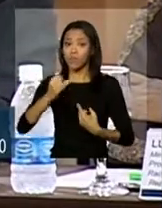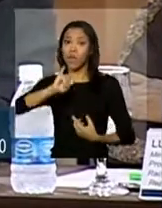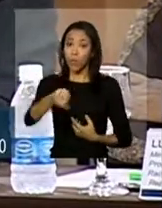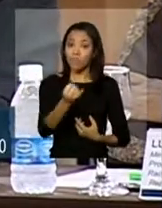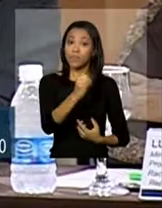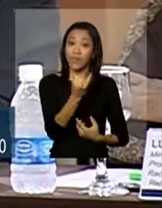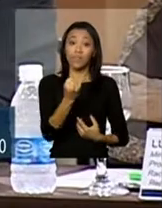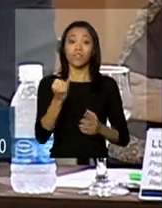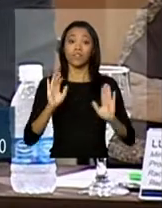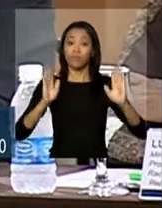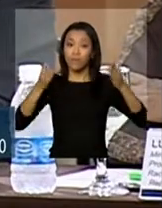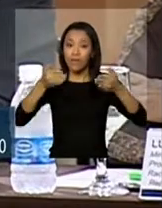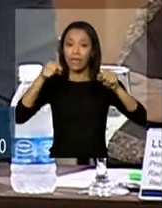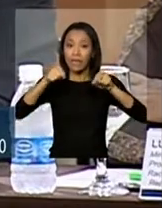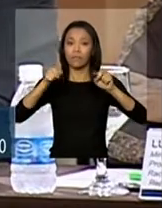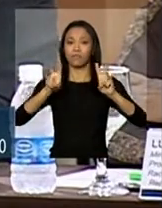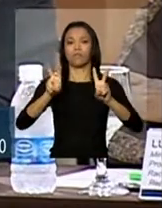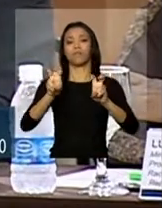destes temas.